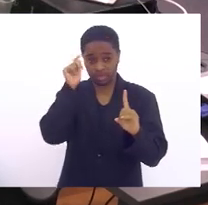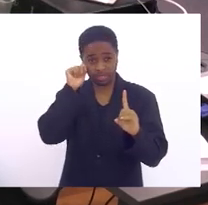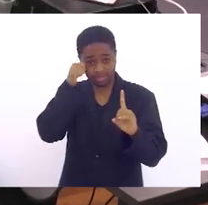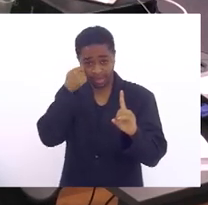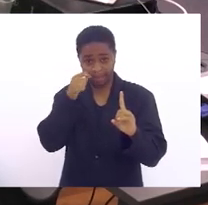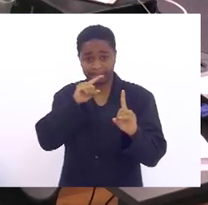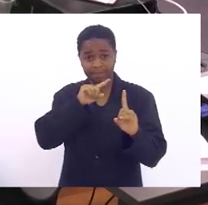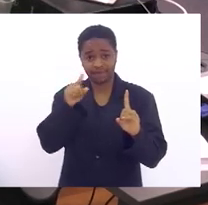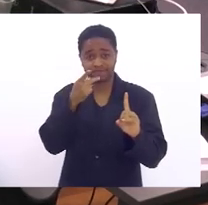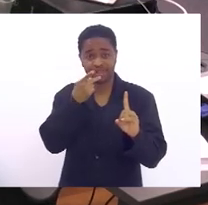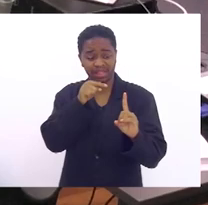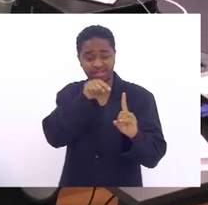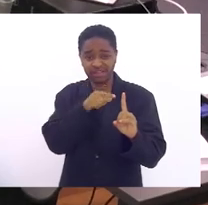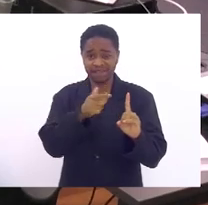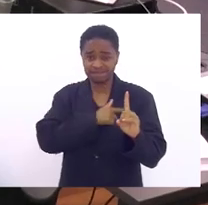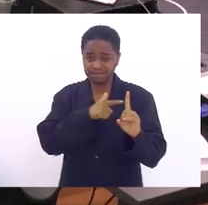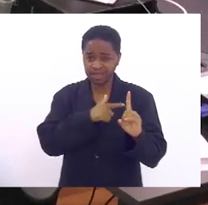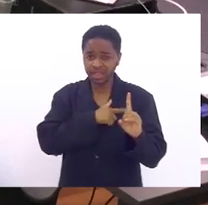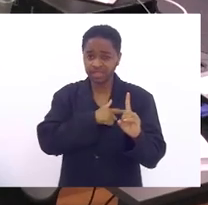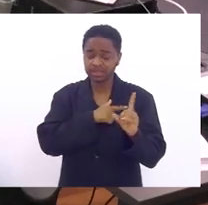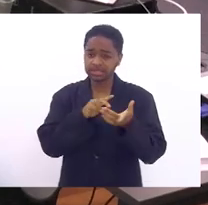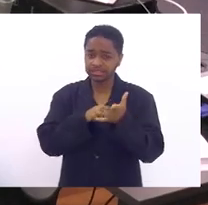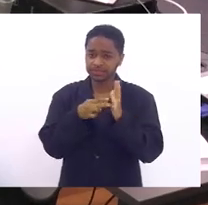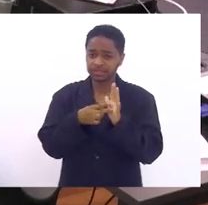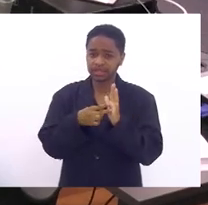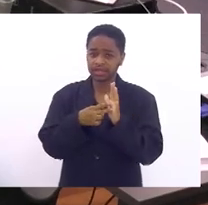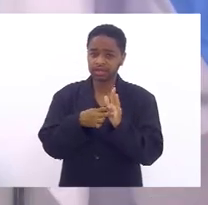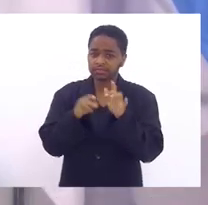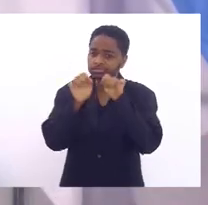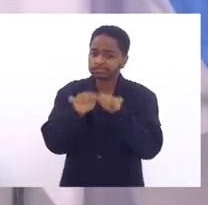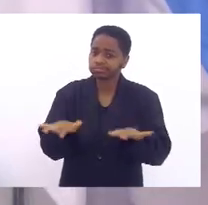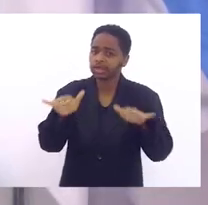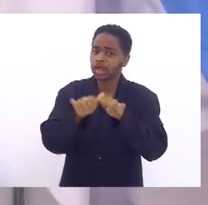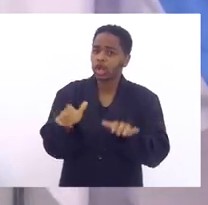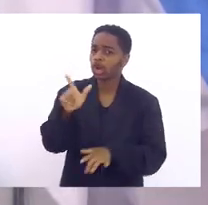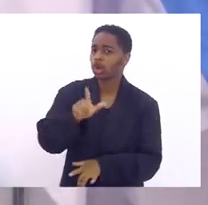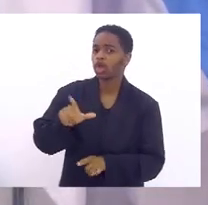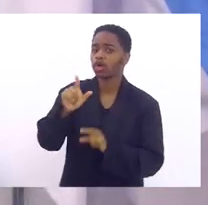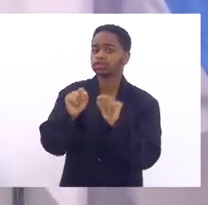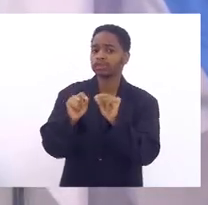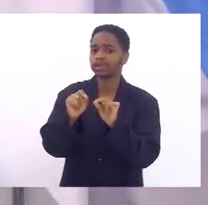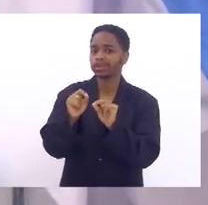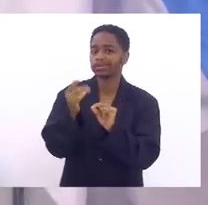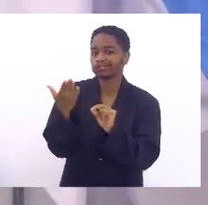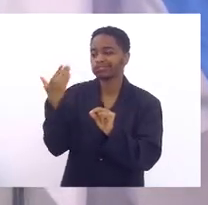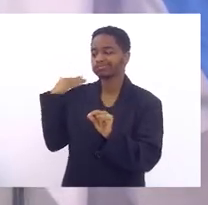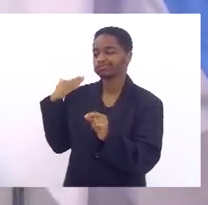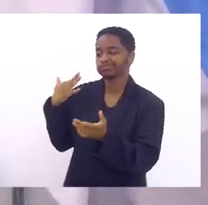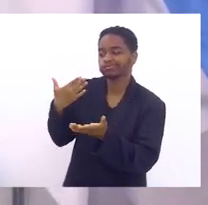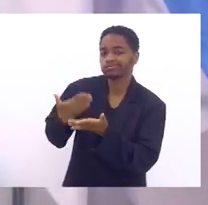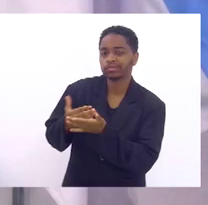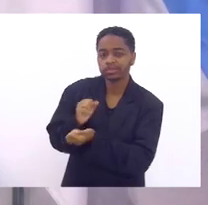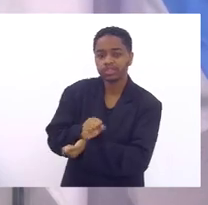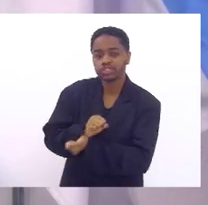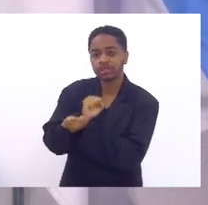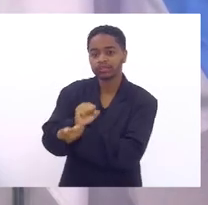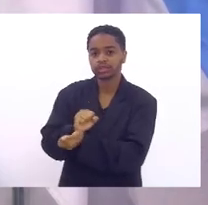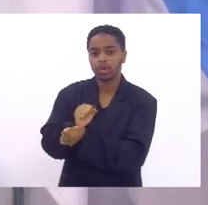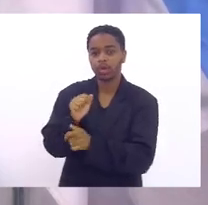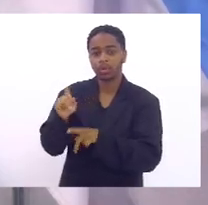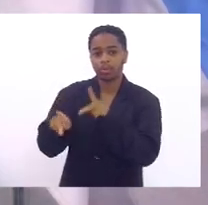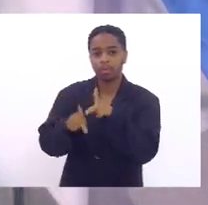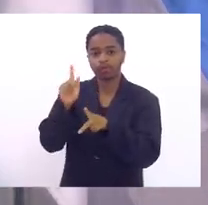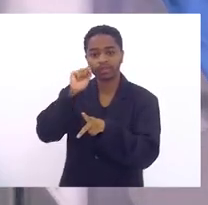eh não só perpetuar uma lógica do processo de escravização do povo negro que veio de